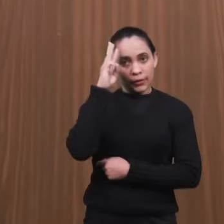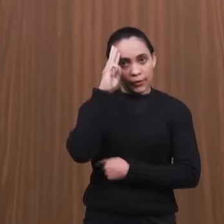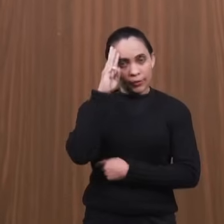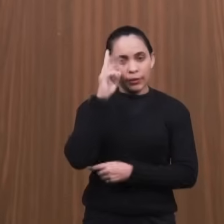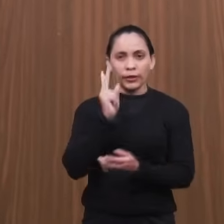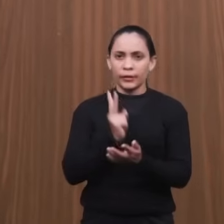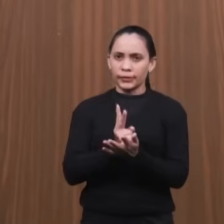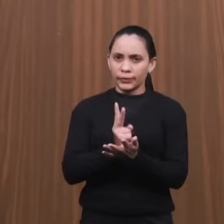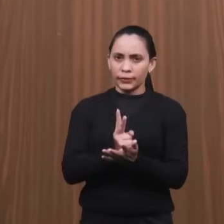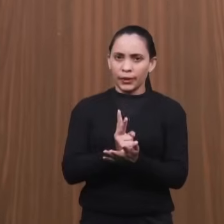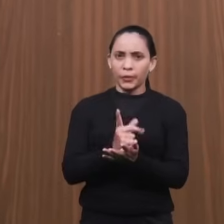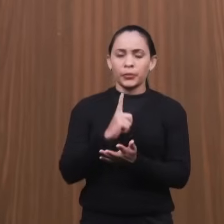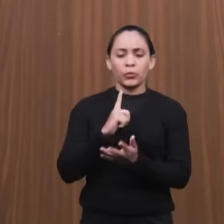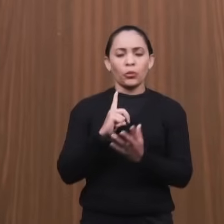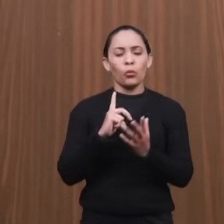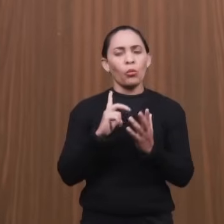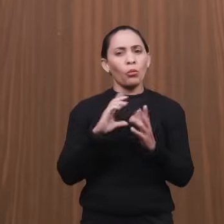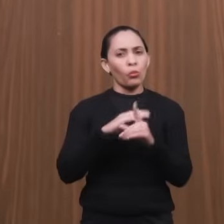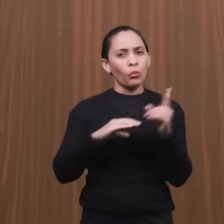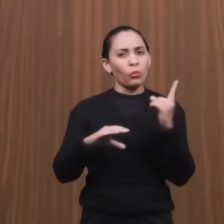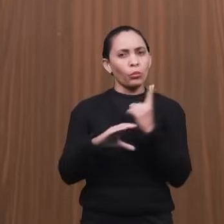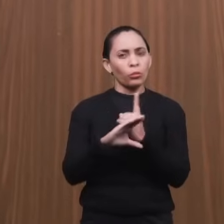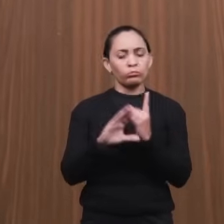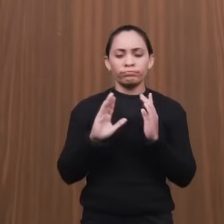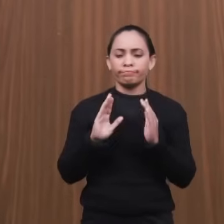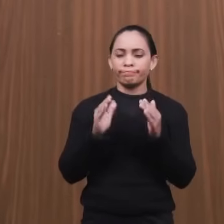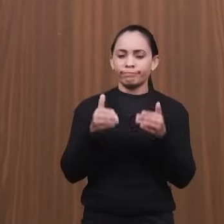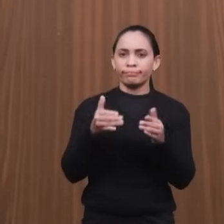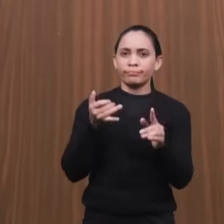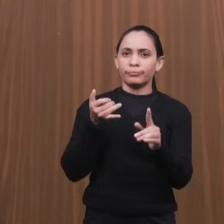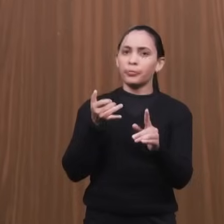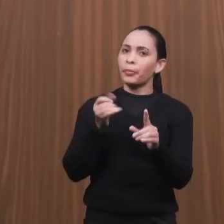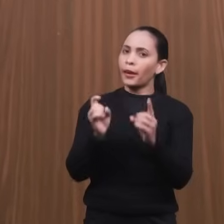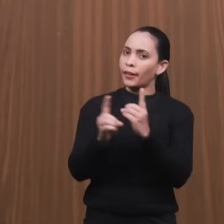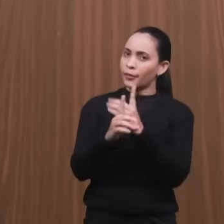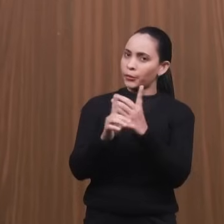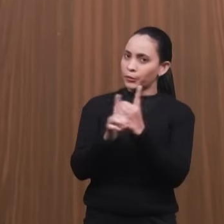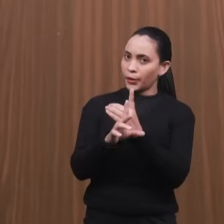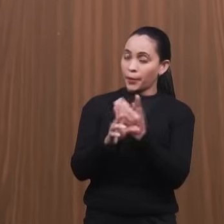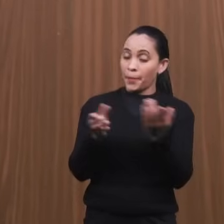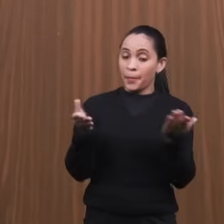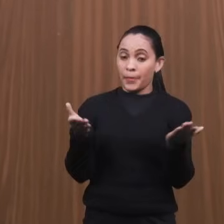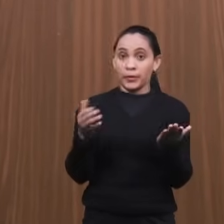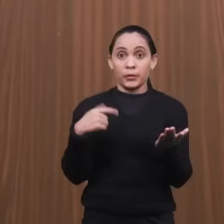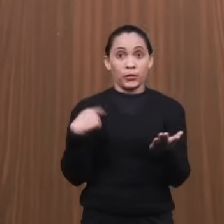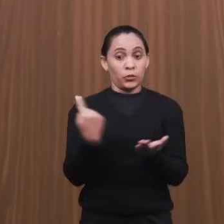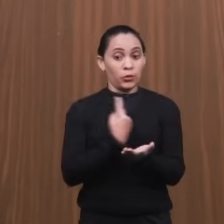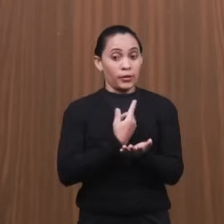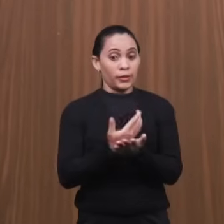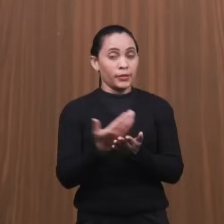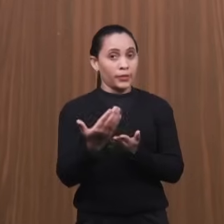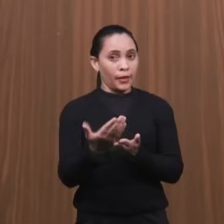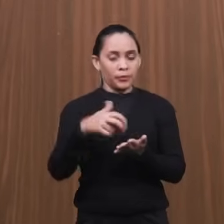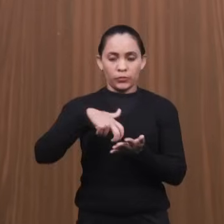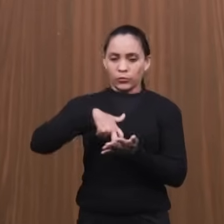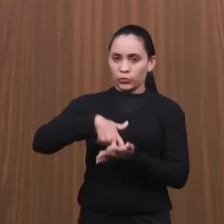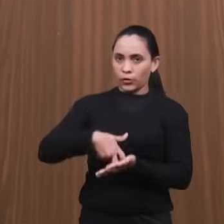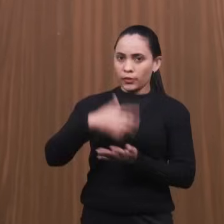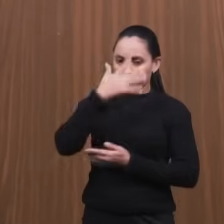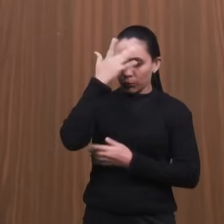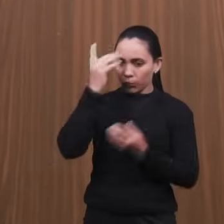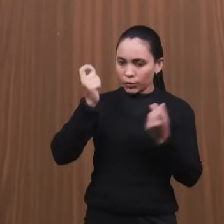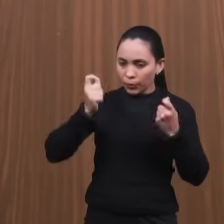um propósito mais voltado para a doutrina, não é? Mas para iniciarmos então, vamos nos colocar de joelhos, os que